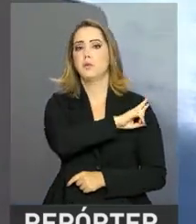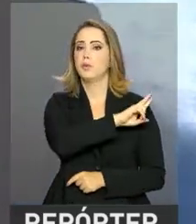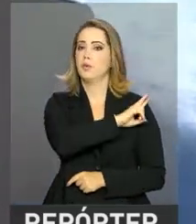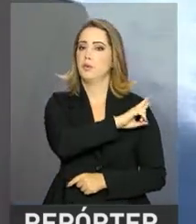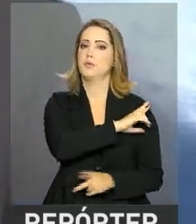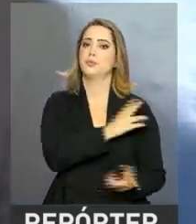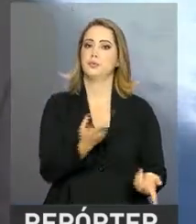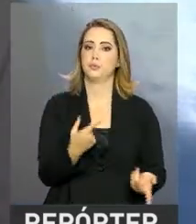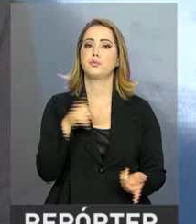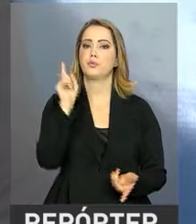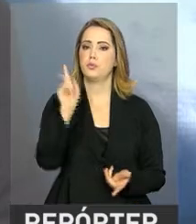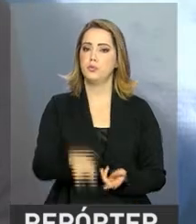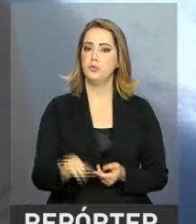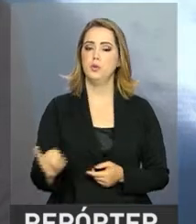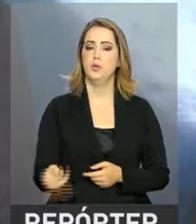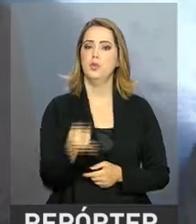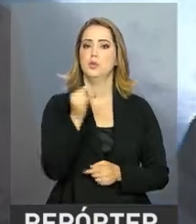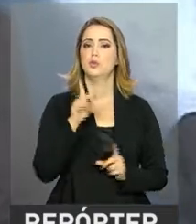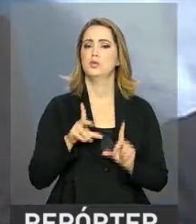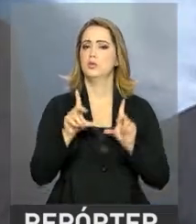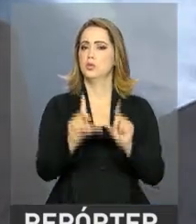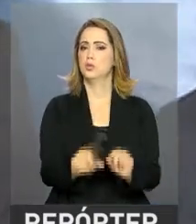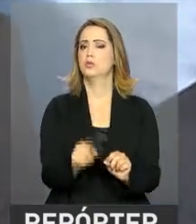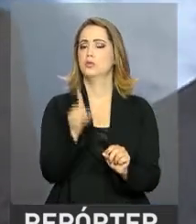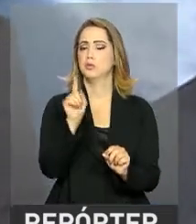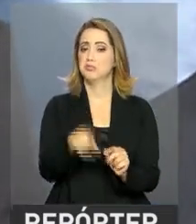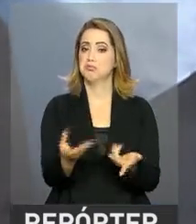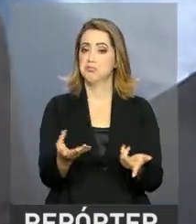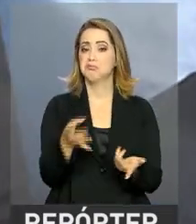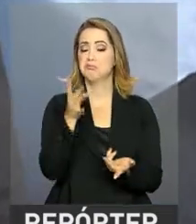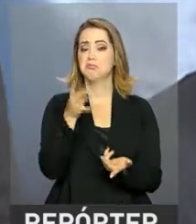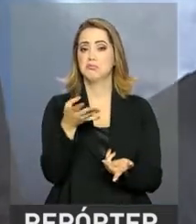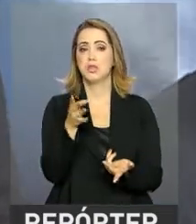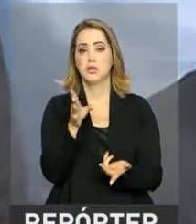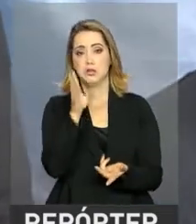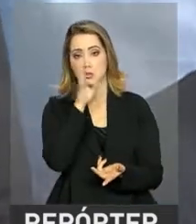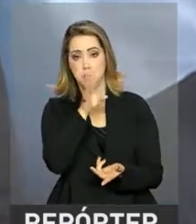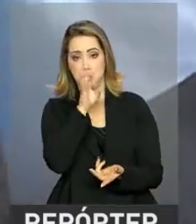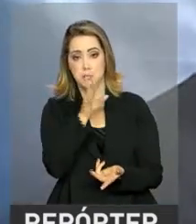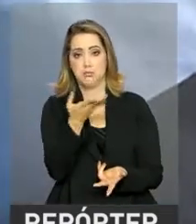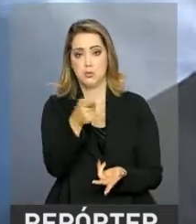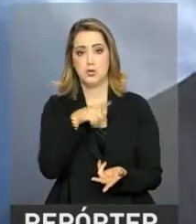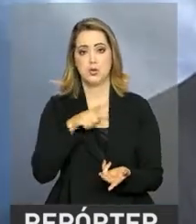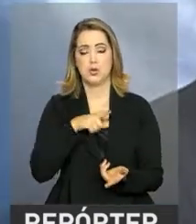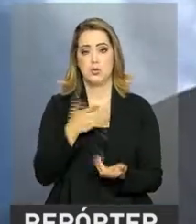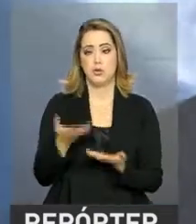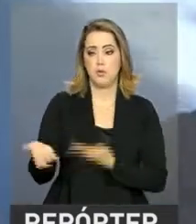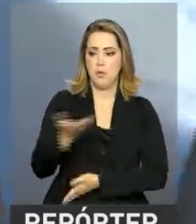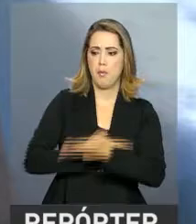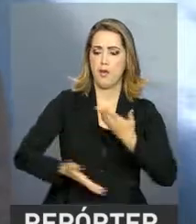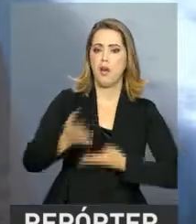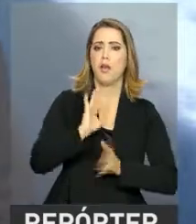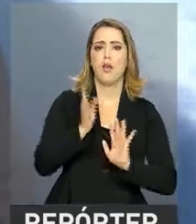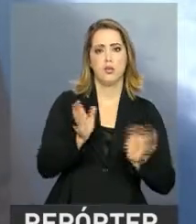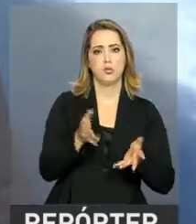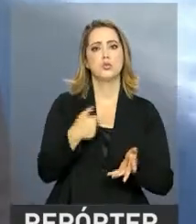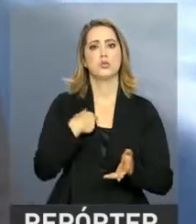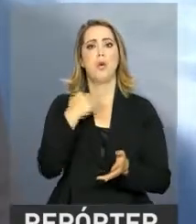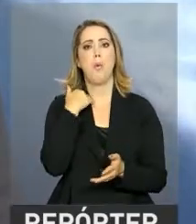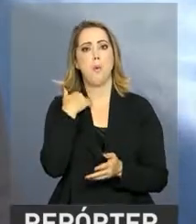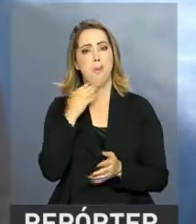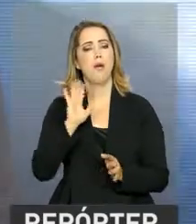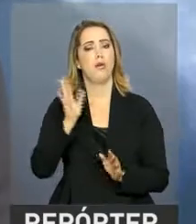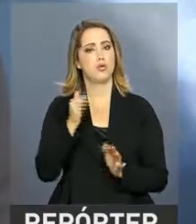responsabilidade, é que os juros deverão cair. E isto, curioso, já teve repercussão no mercado financeiro. Vocês viram que os bancos já começaram